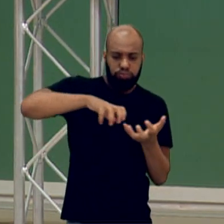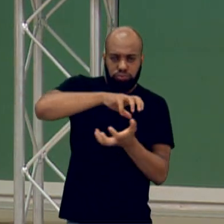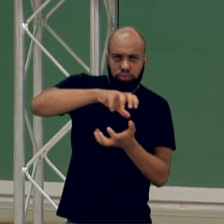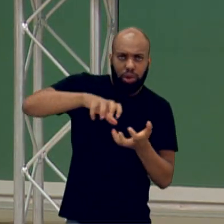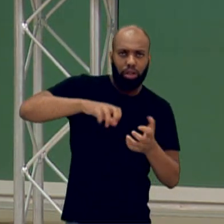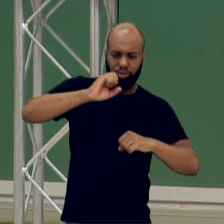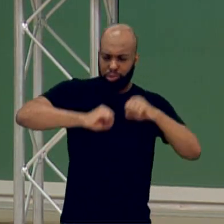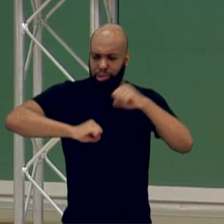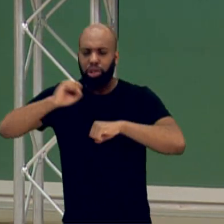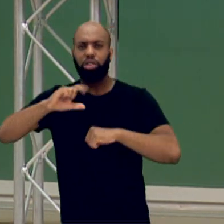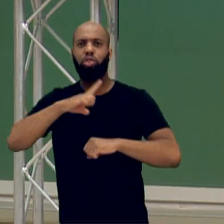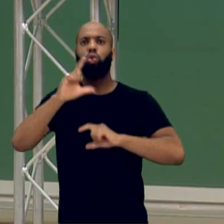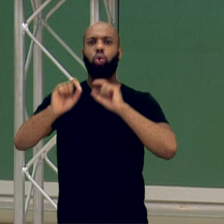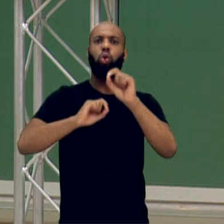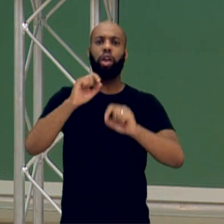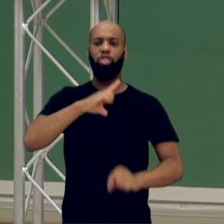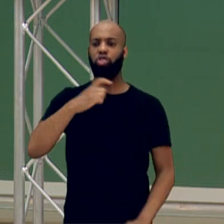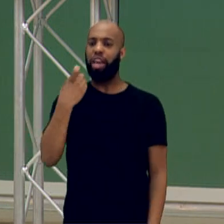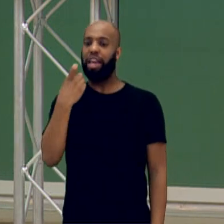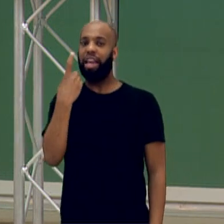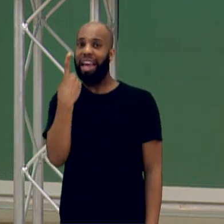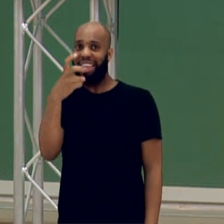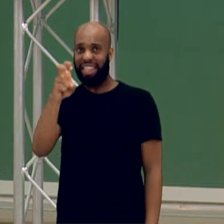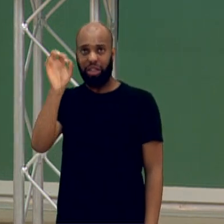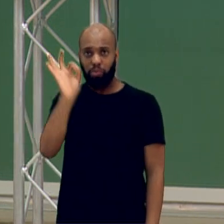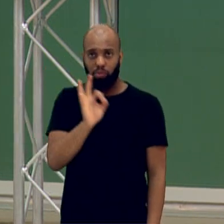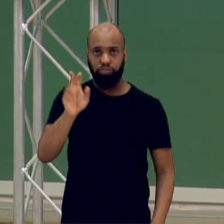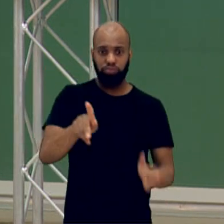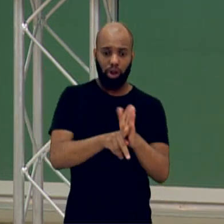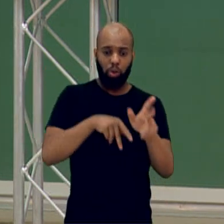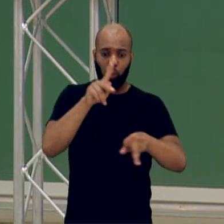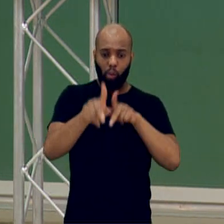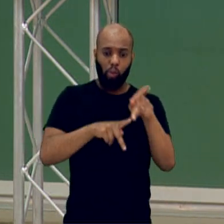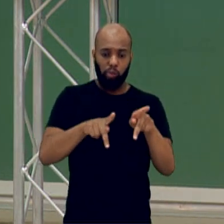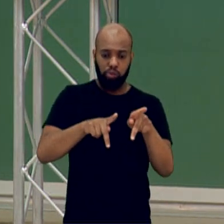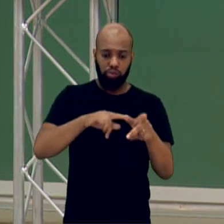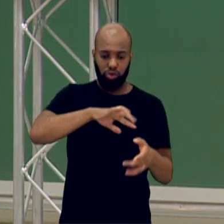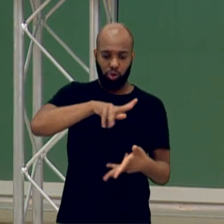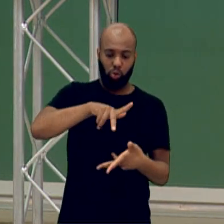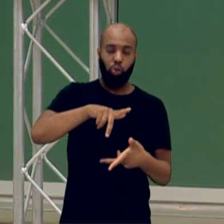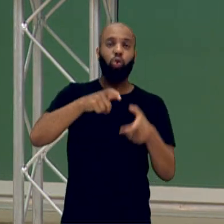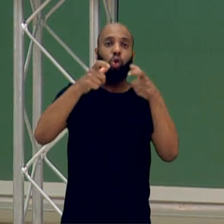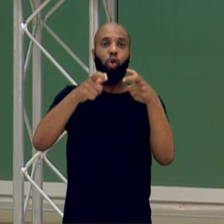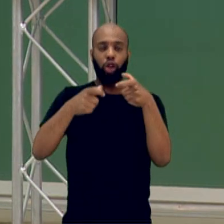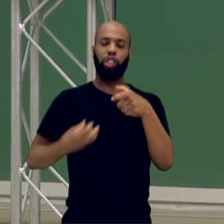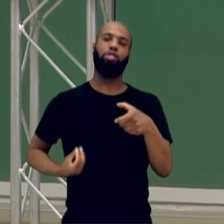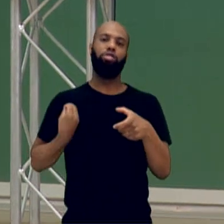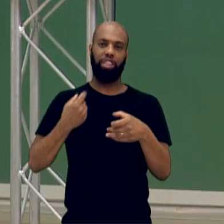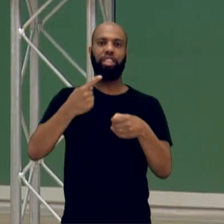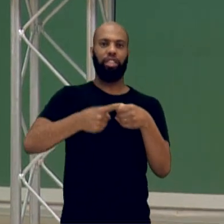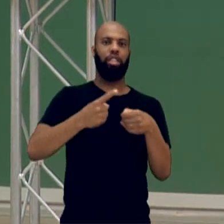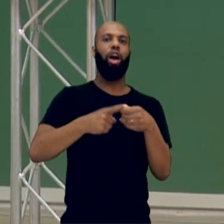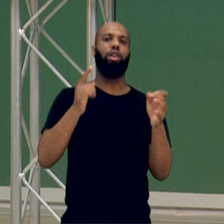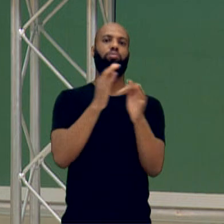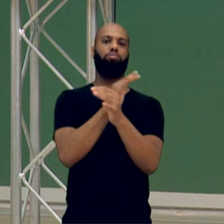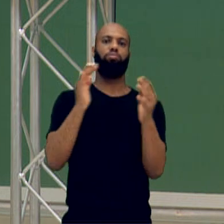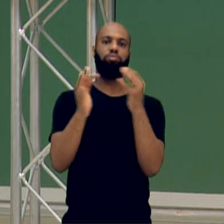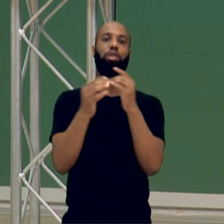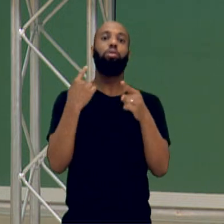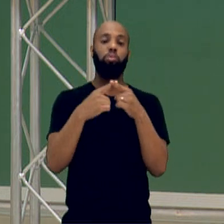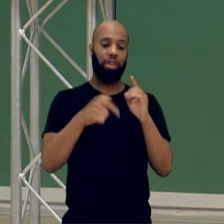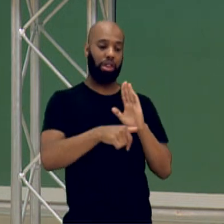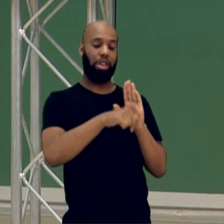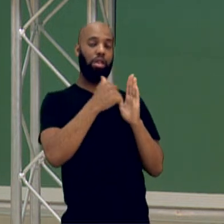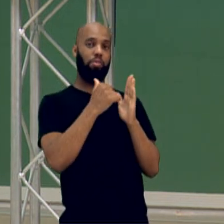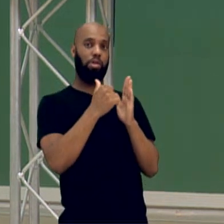já tínhamos aproximadamente 15% da população mundial vivendo em áreas urbanas. Lembram que lá na primeira Revolução